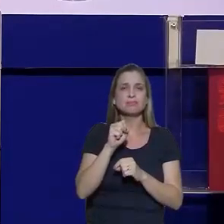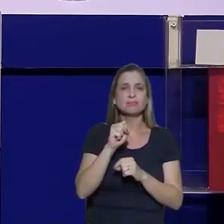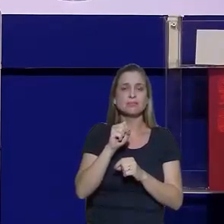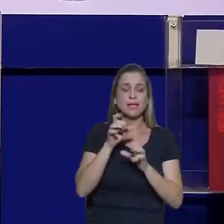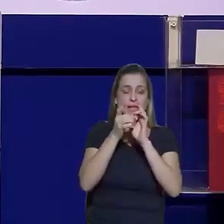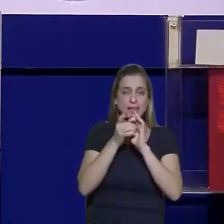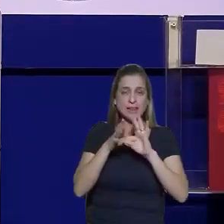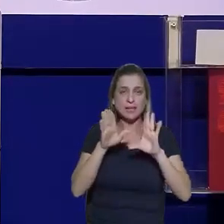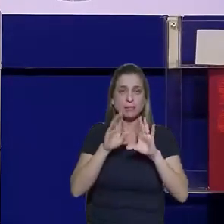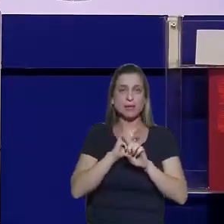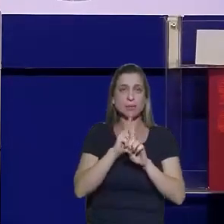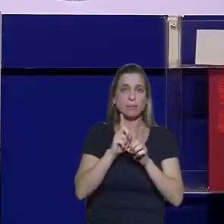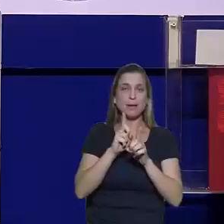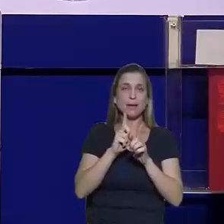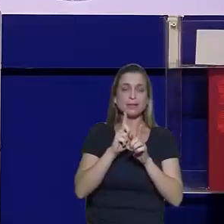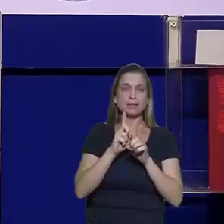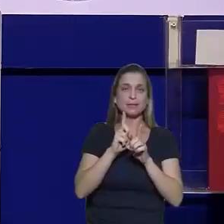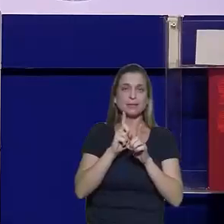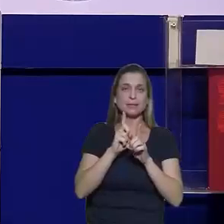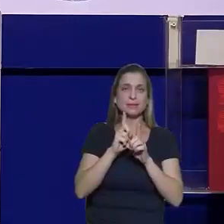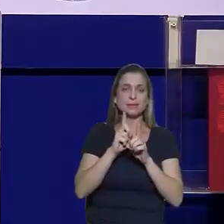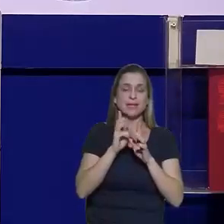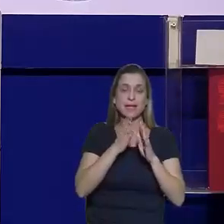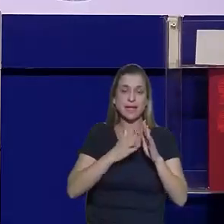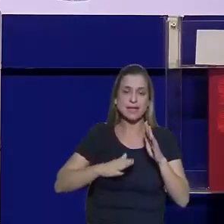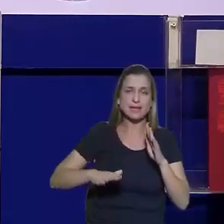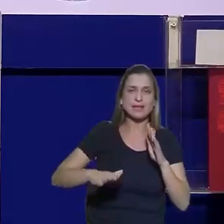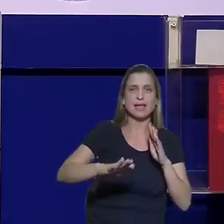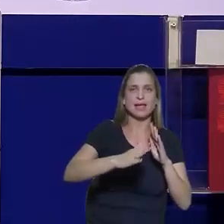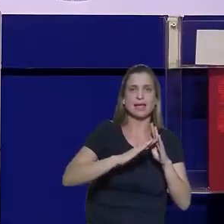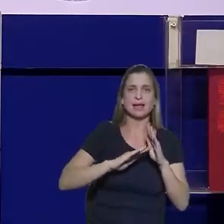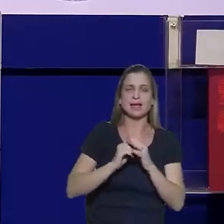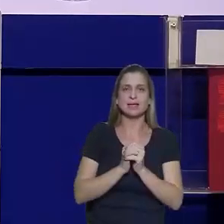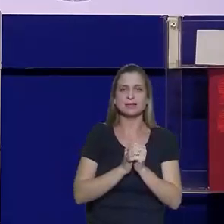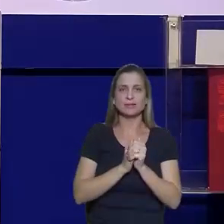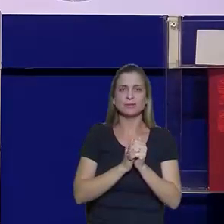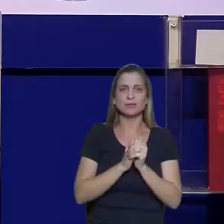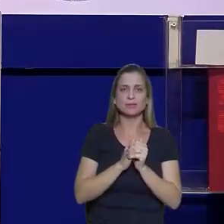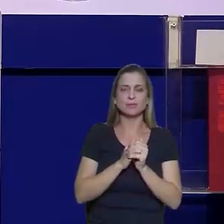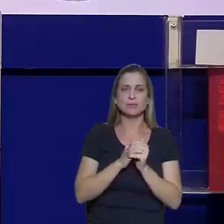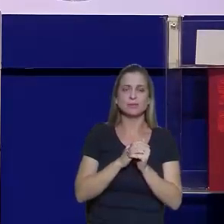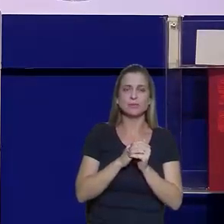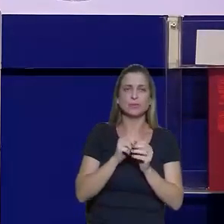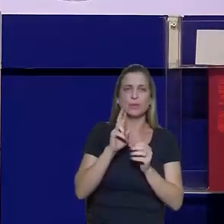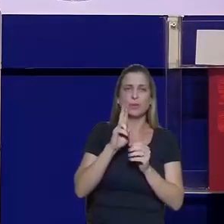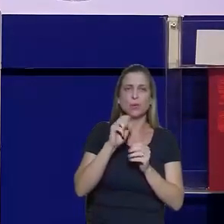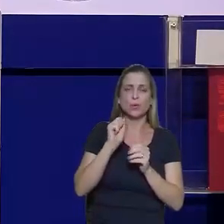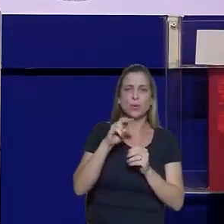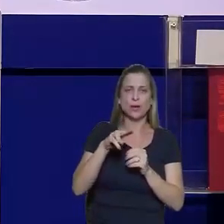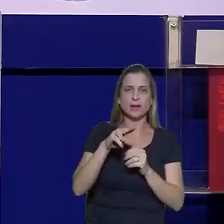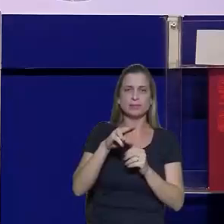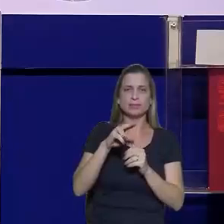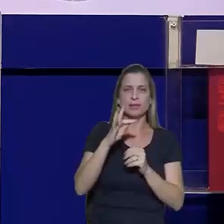centralismo democrático enterreirado, para usar uma expressão do nosso querido Juan Flor do Nascimento, né?